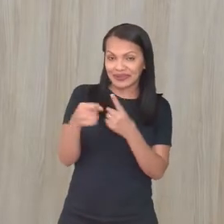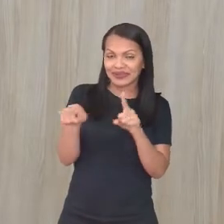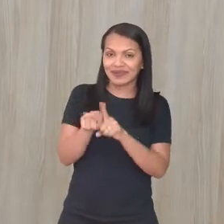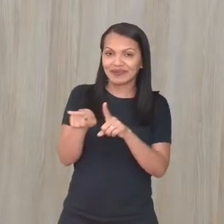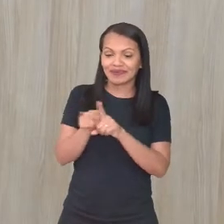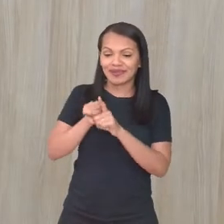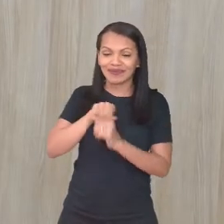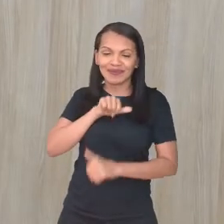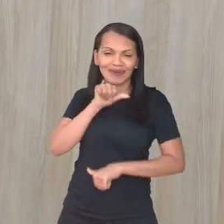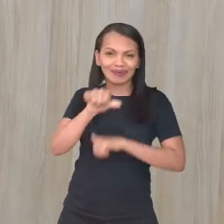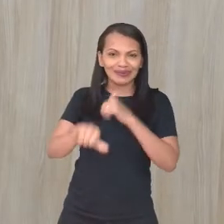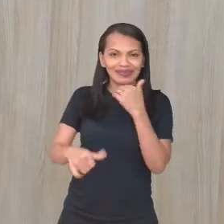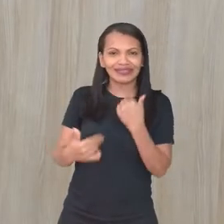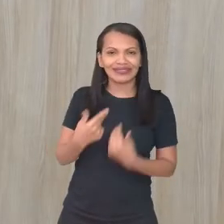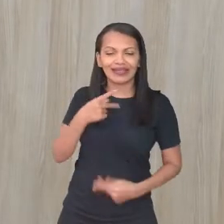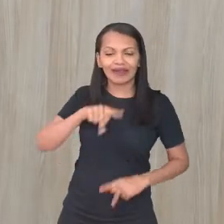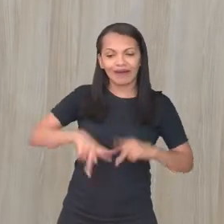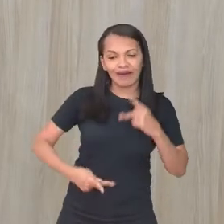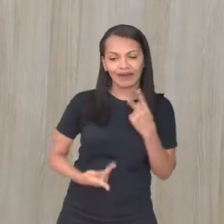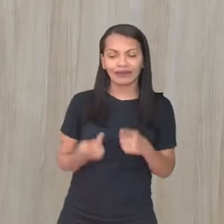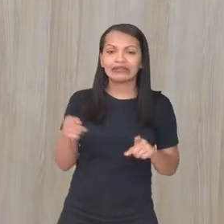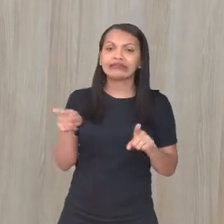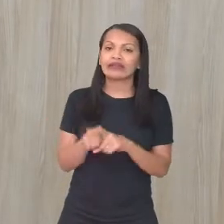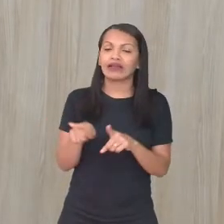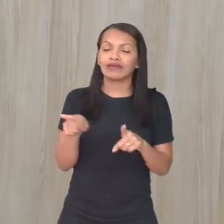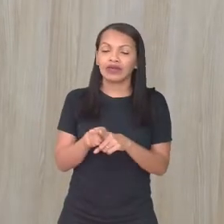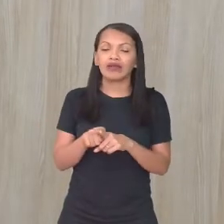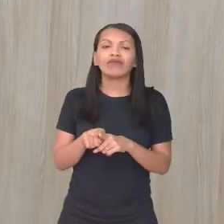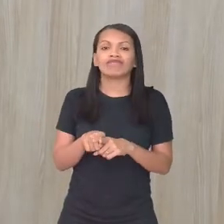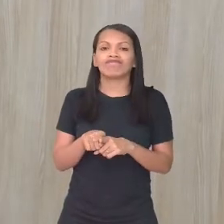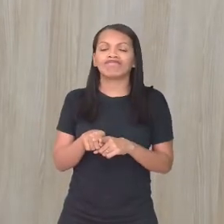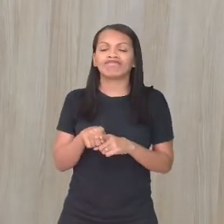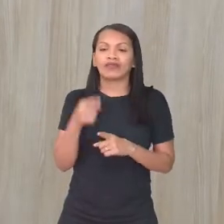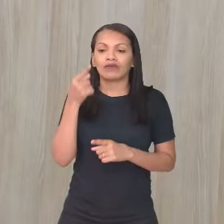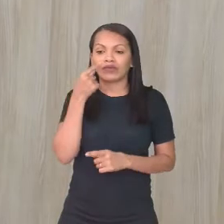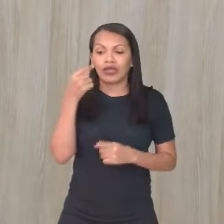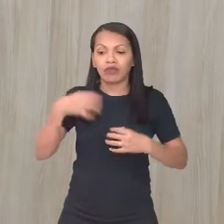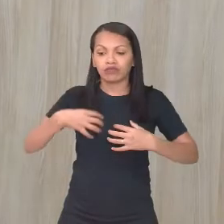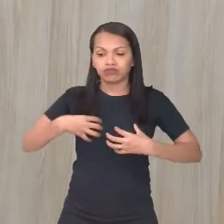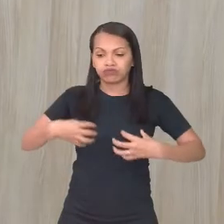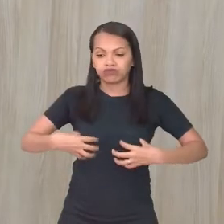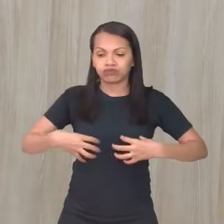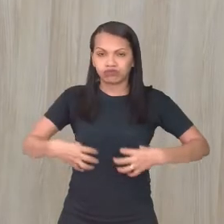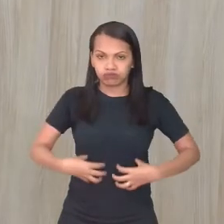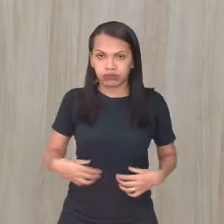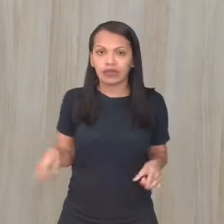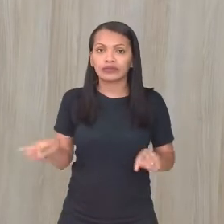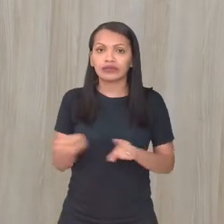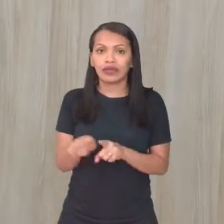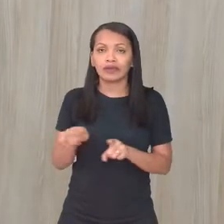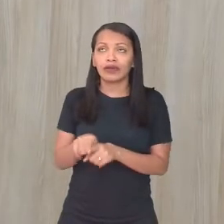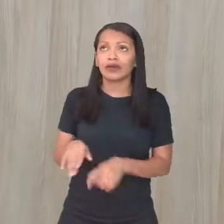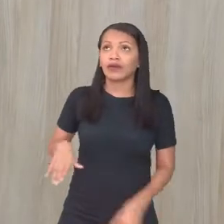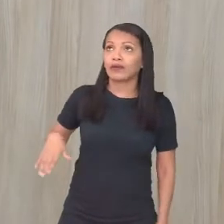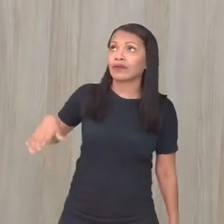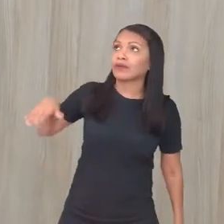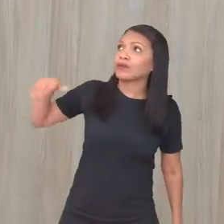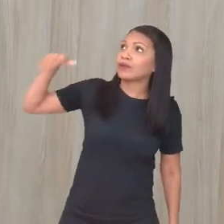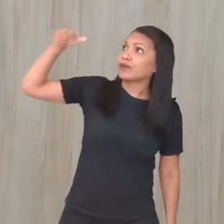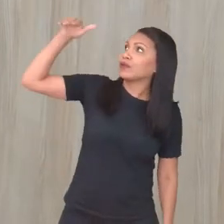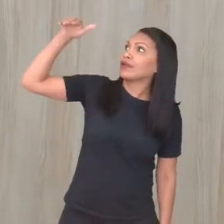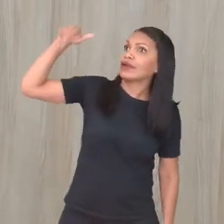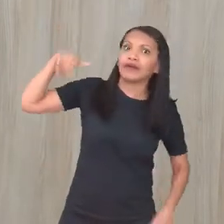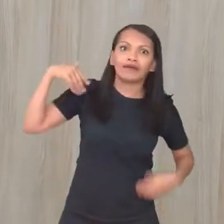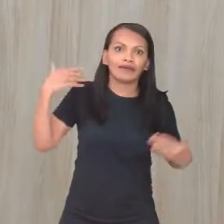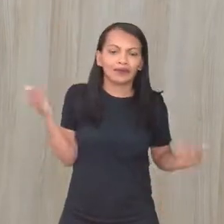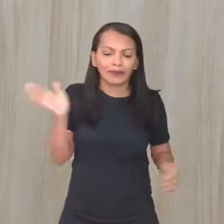uma mudança do crescimento do corpo, crescimento dos órgãos do corpo, crescimento da altura, né? A gente sai da